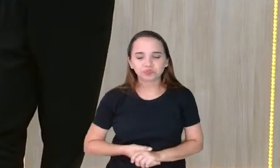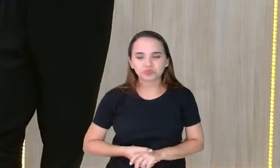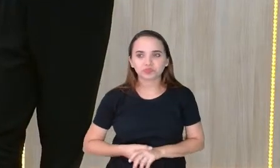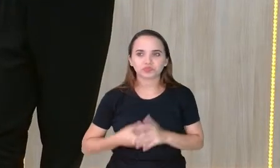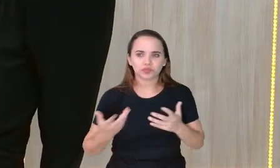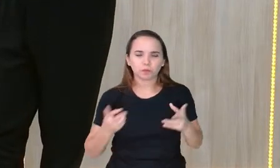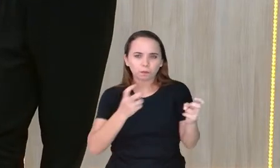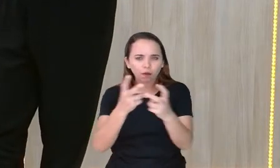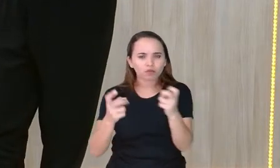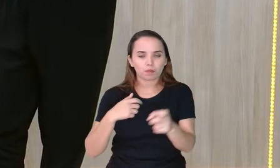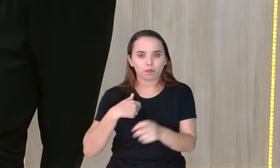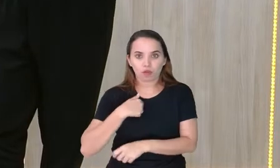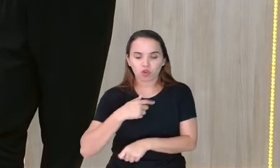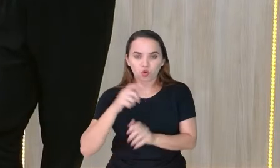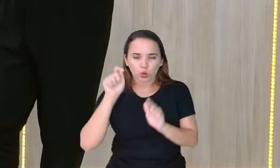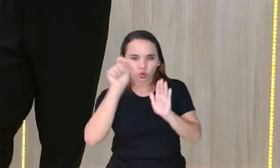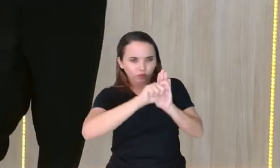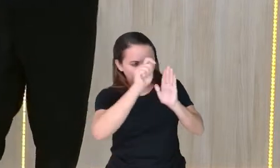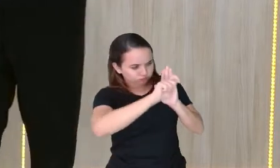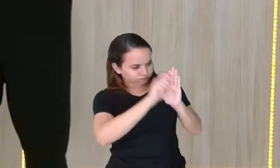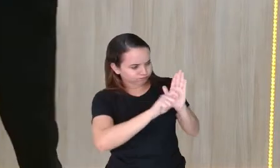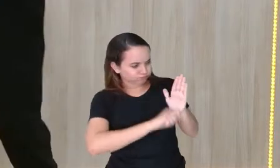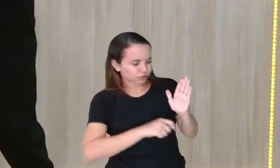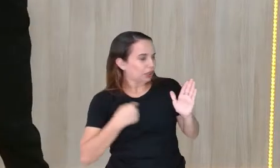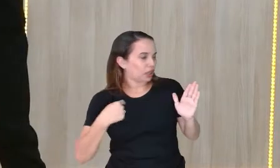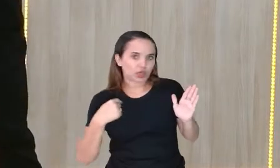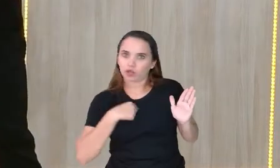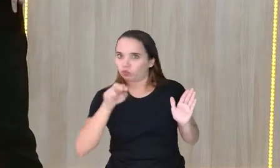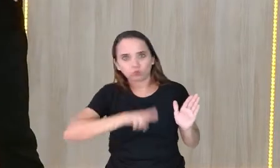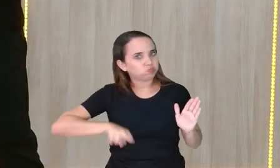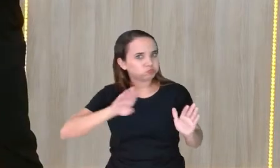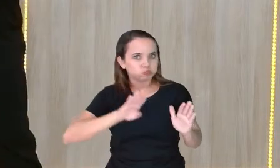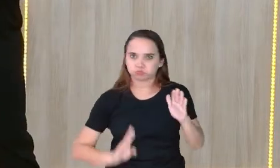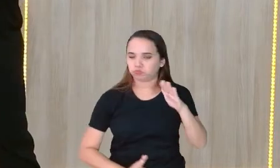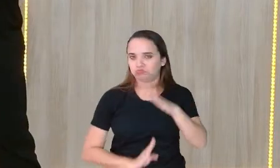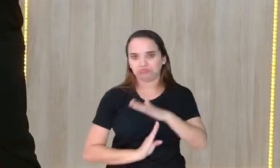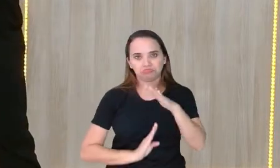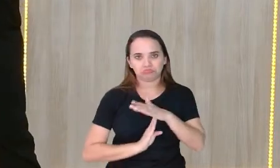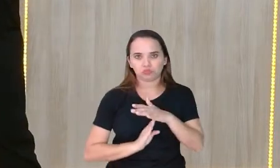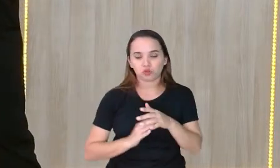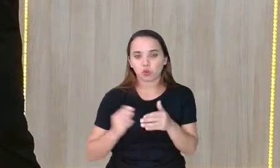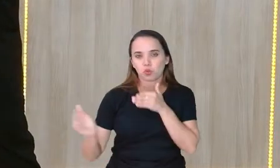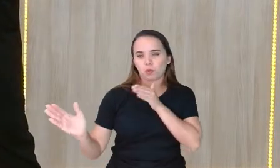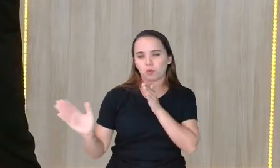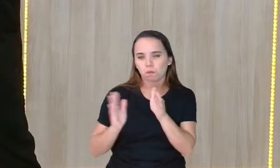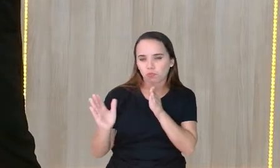quando escrevo, eu não limito tanto. Na época do concurso, o